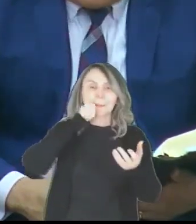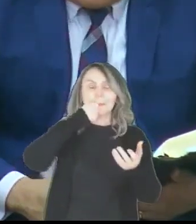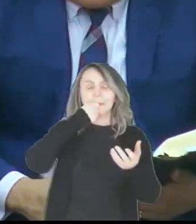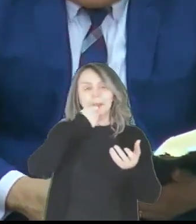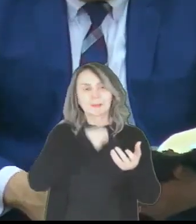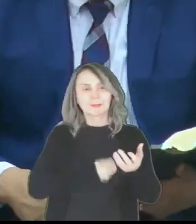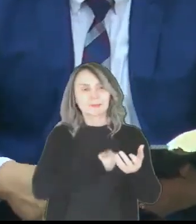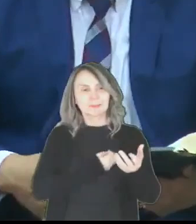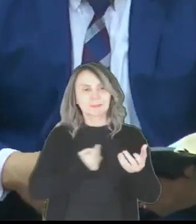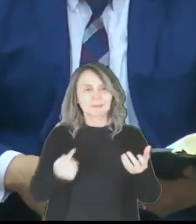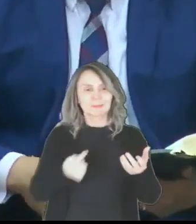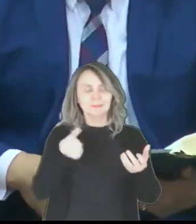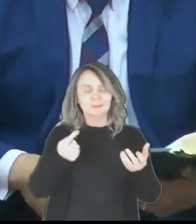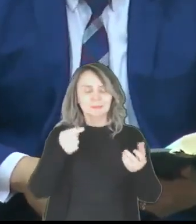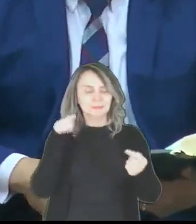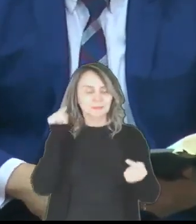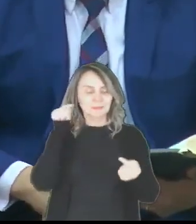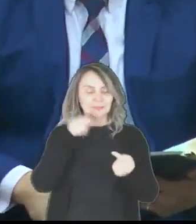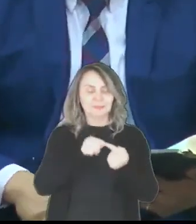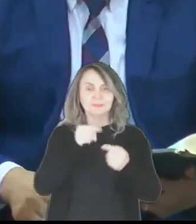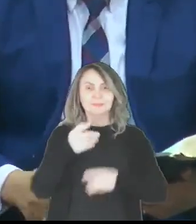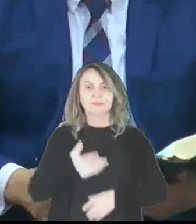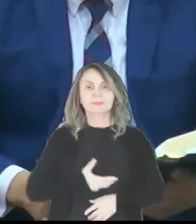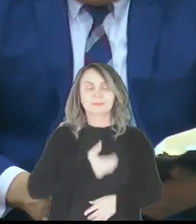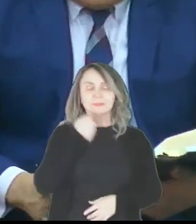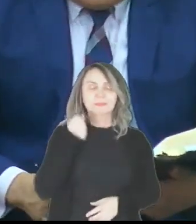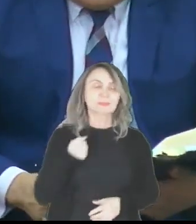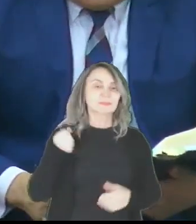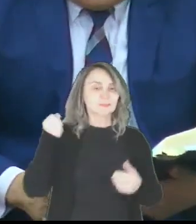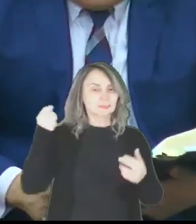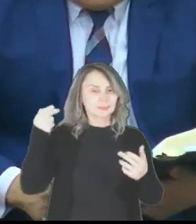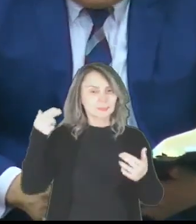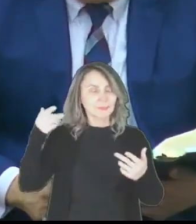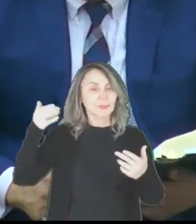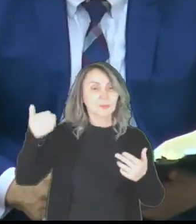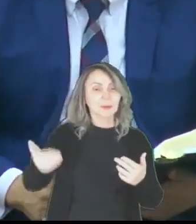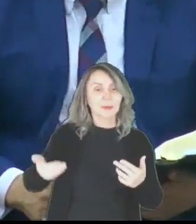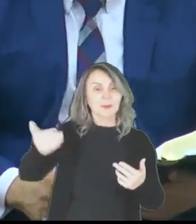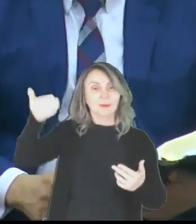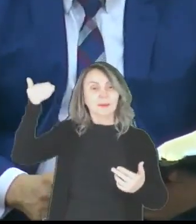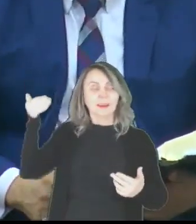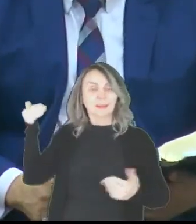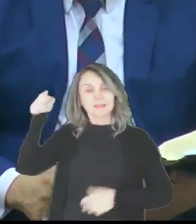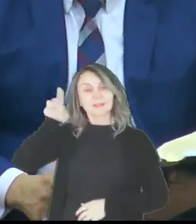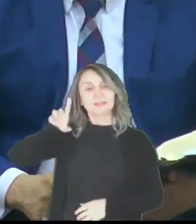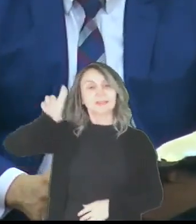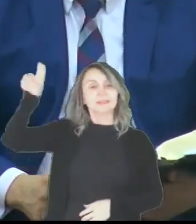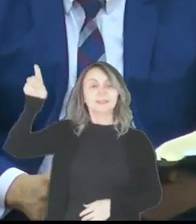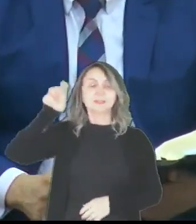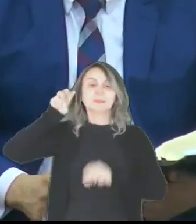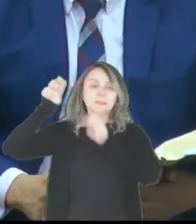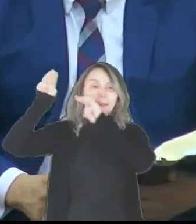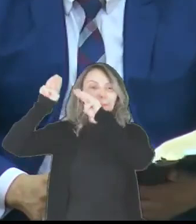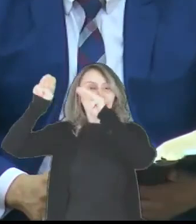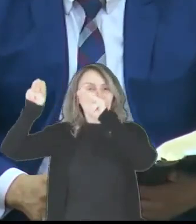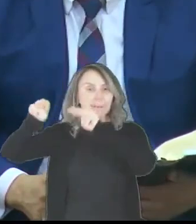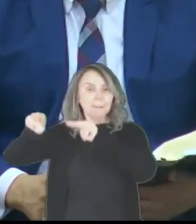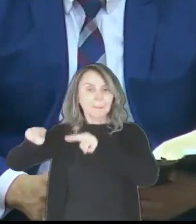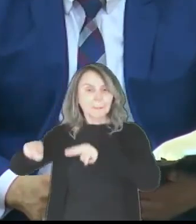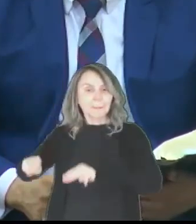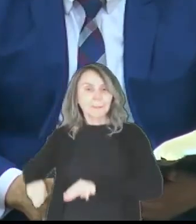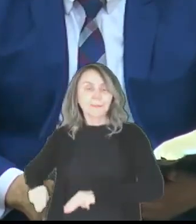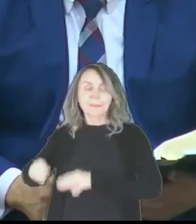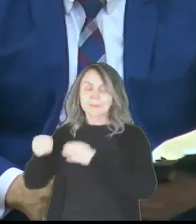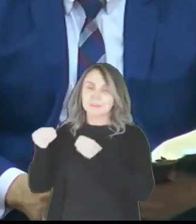humanidade. Assim como Deus mandou o maná, Ele iria mandar o seu Filho para trazer a vida